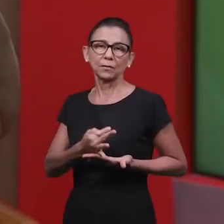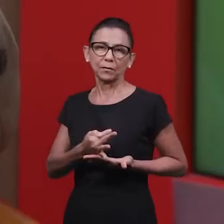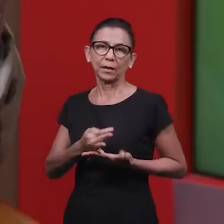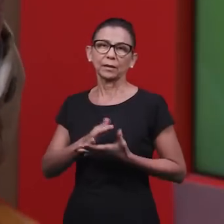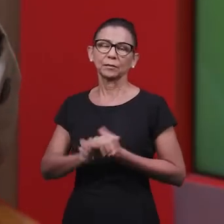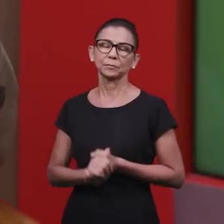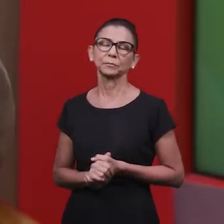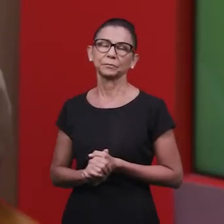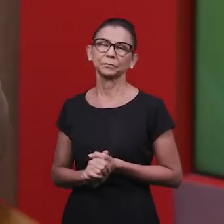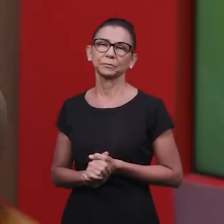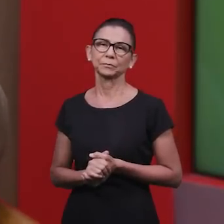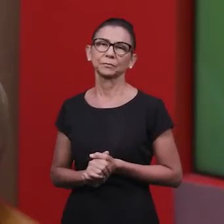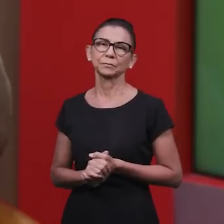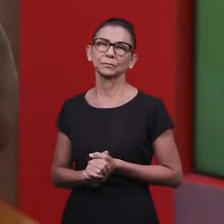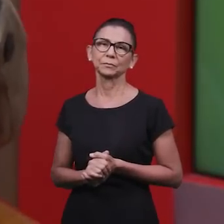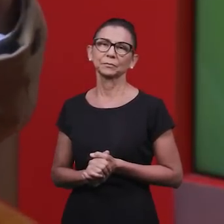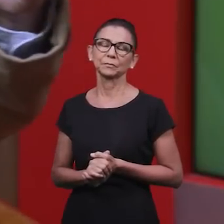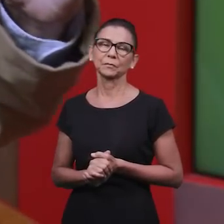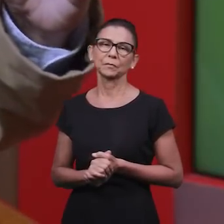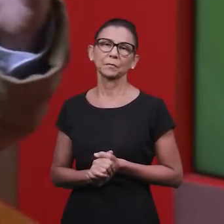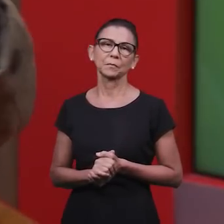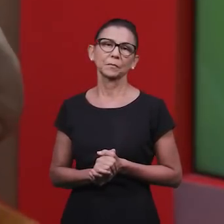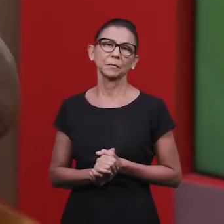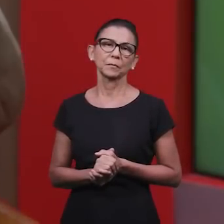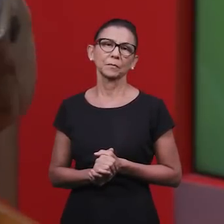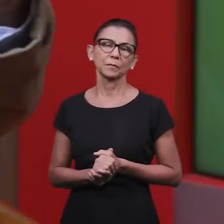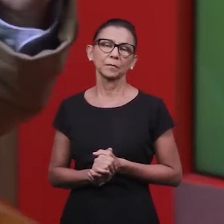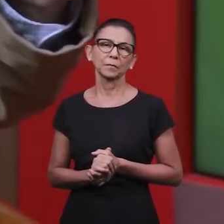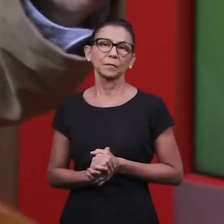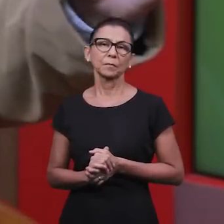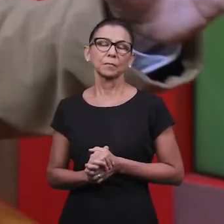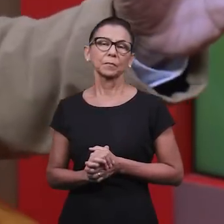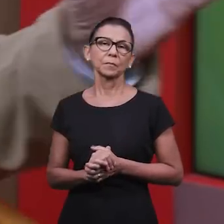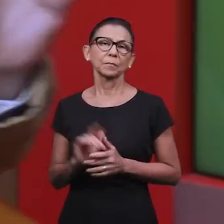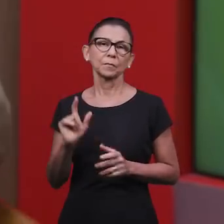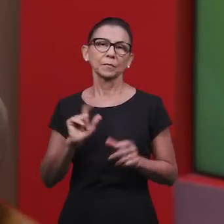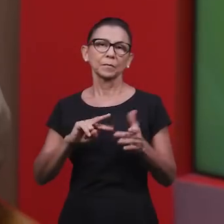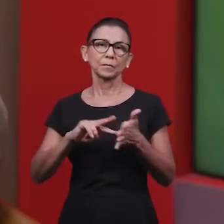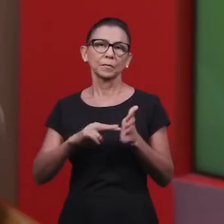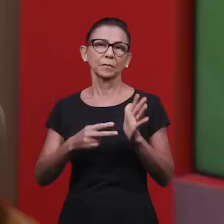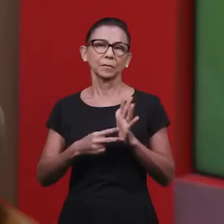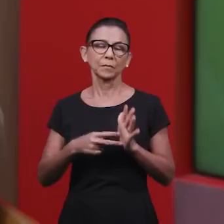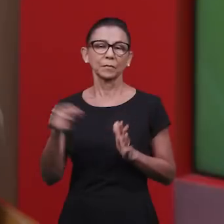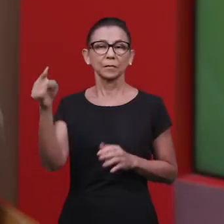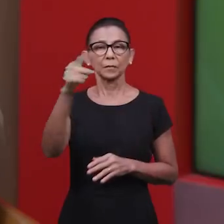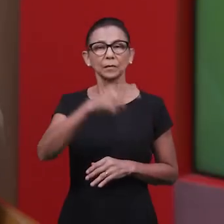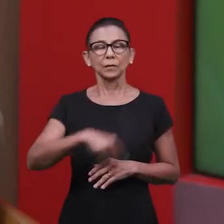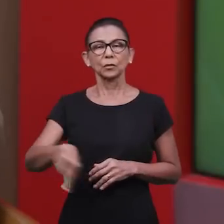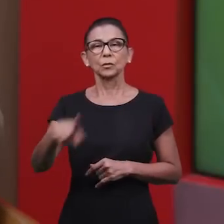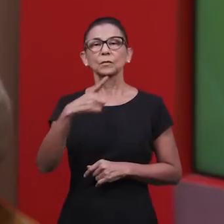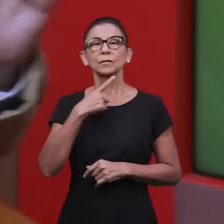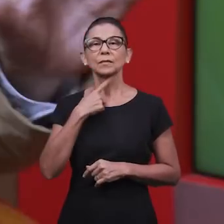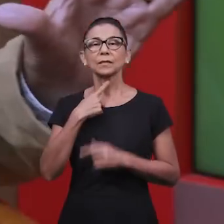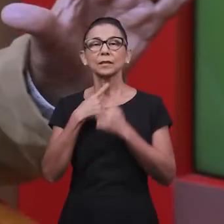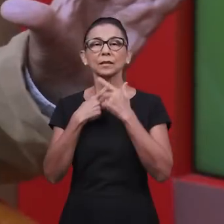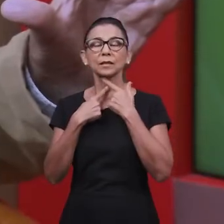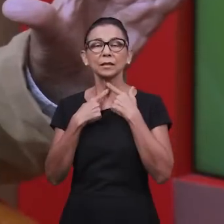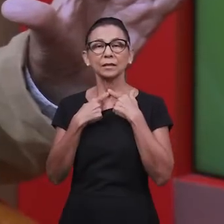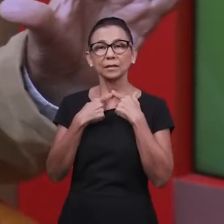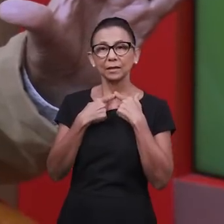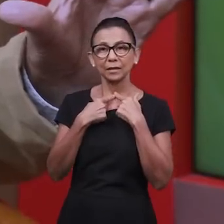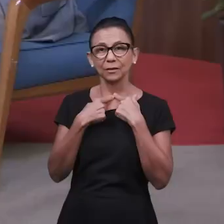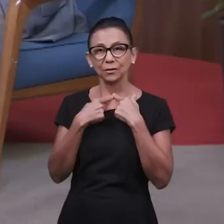esse escudo, todos aqueles que desejam ter esse escudo, não vai